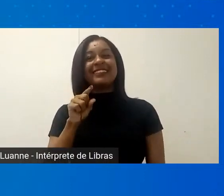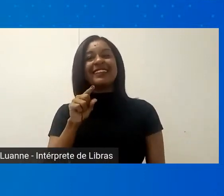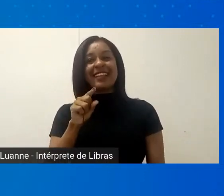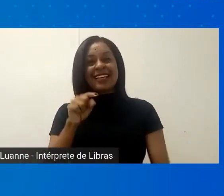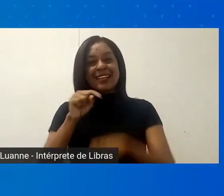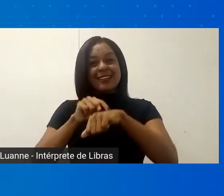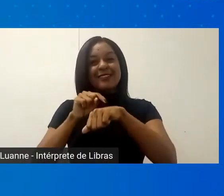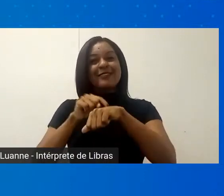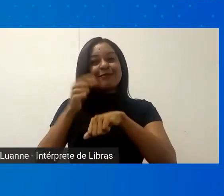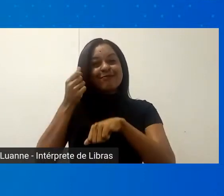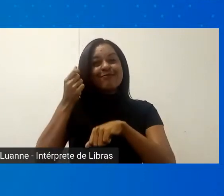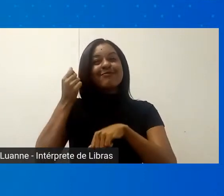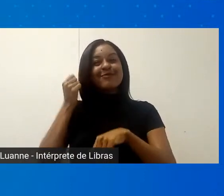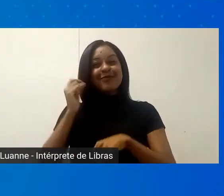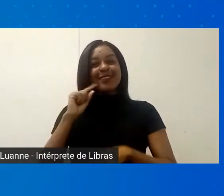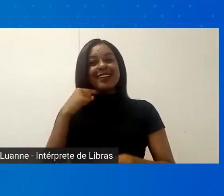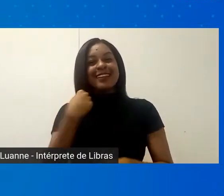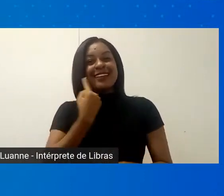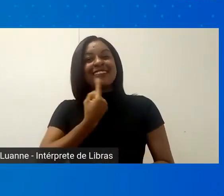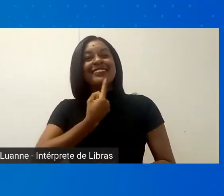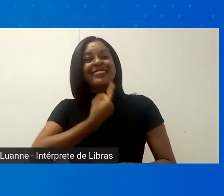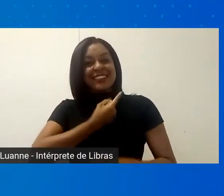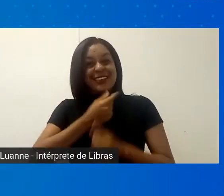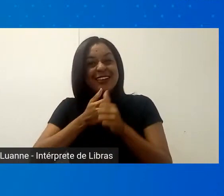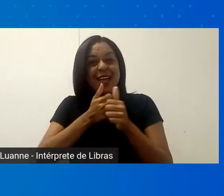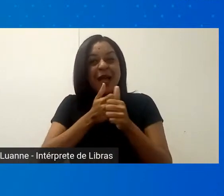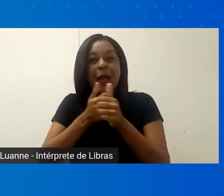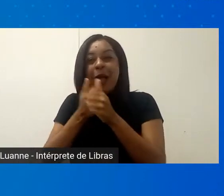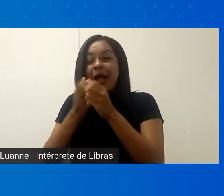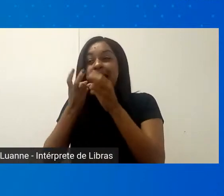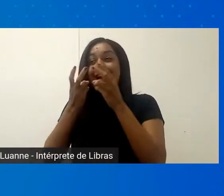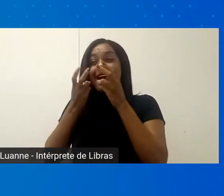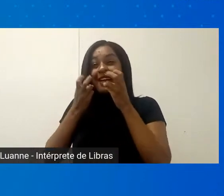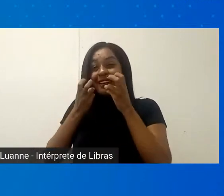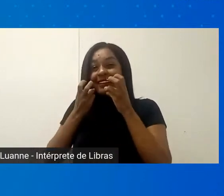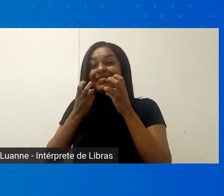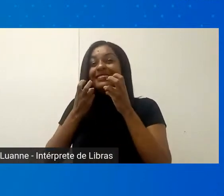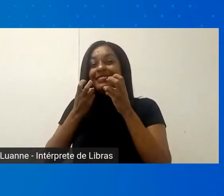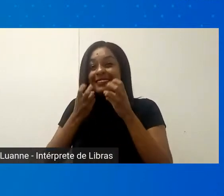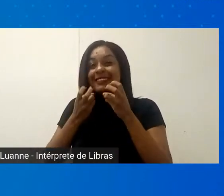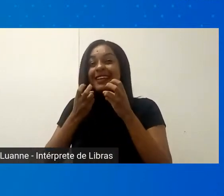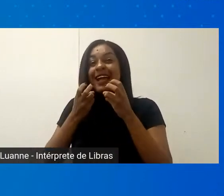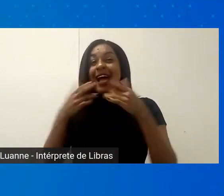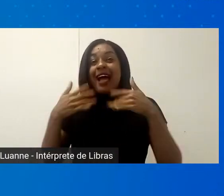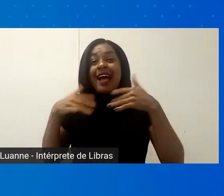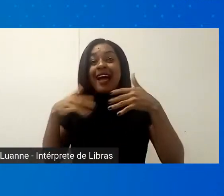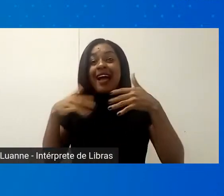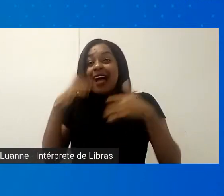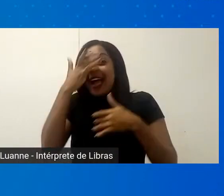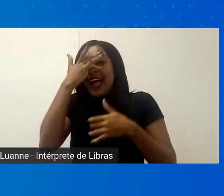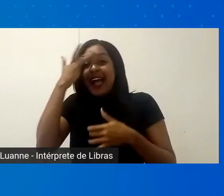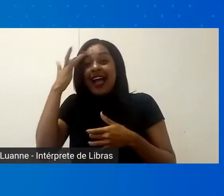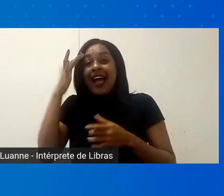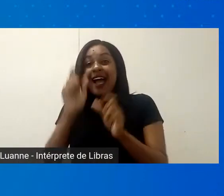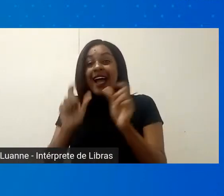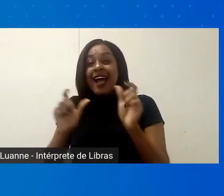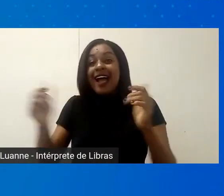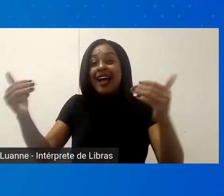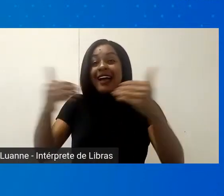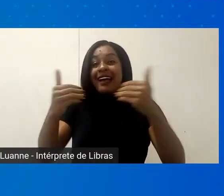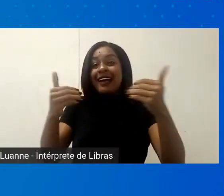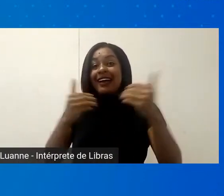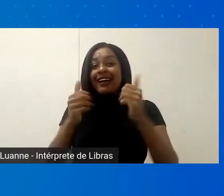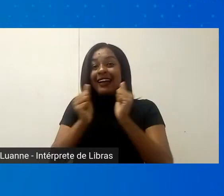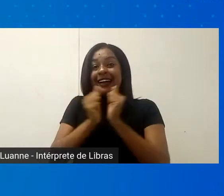acompanhando aqui dos bastidores quantas pessoas que estão conosco Nayara Schmidt está aqui conosco